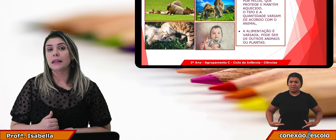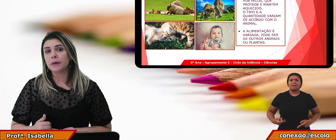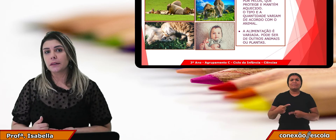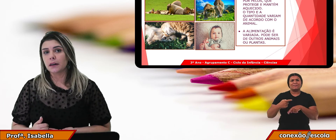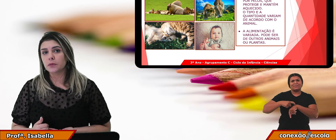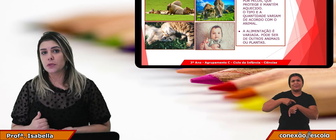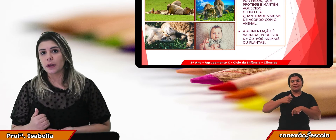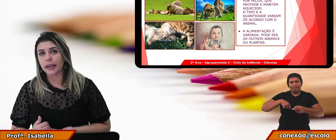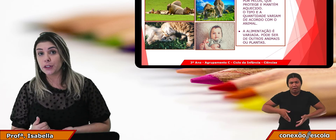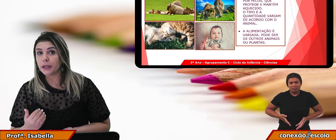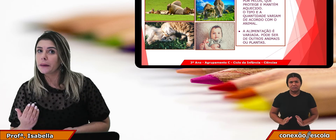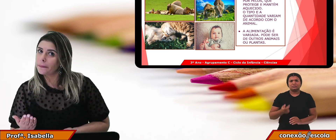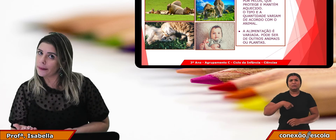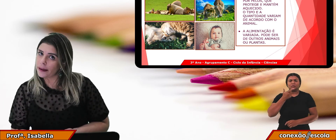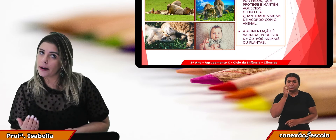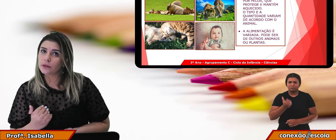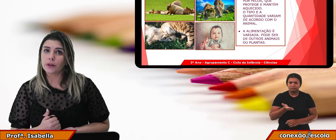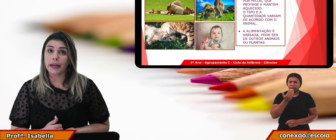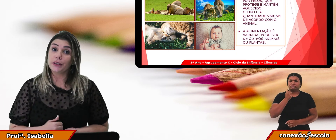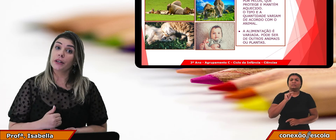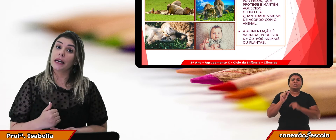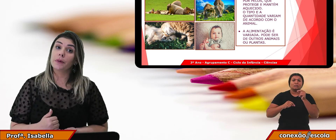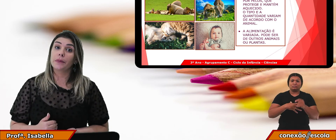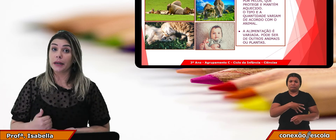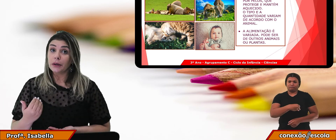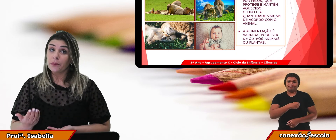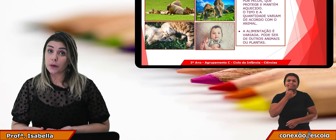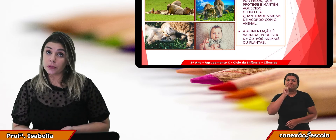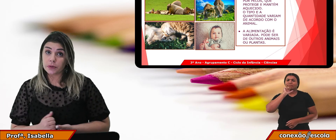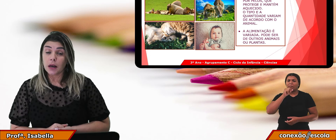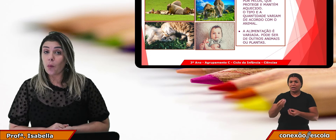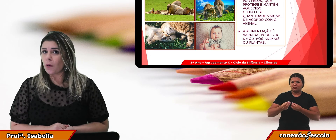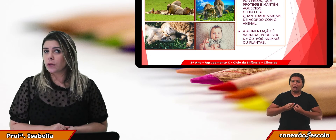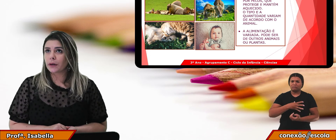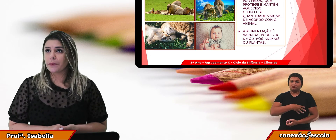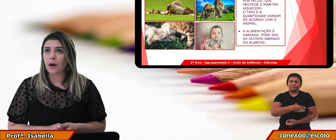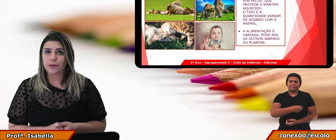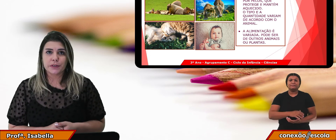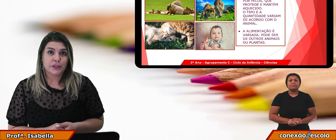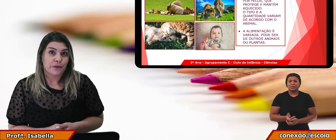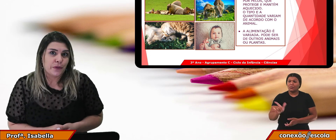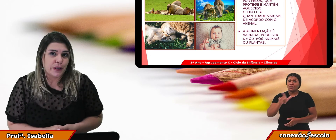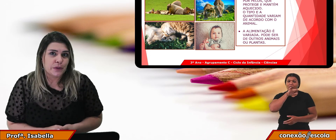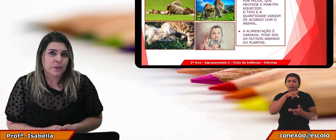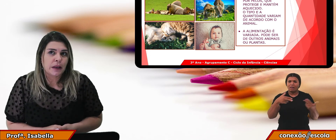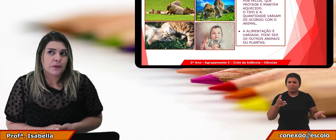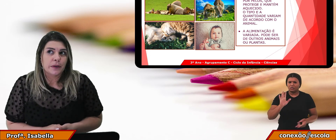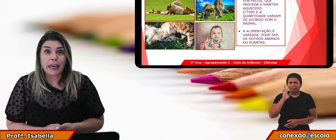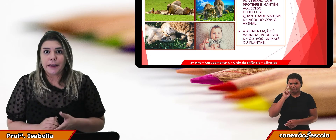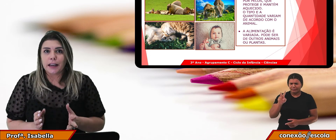nos alimentamos do leite materno, do leite que a mamãe produz. Qual outro animal que você já viu